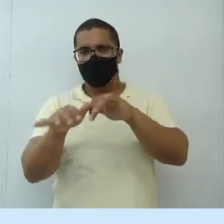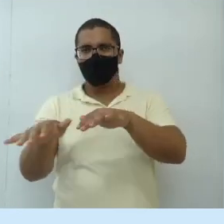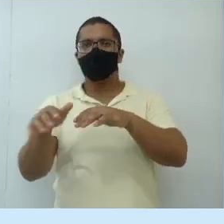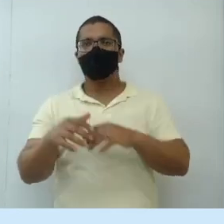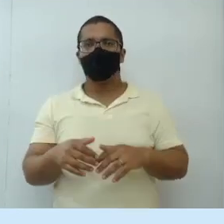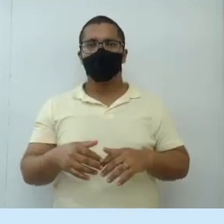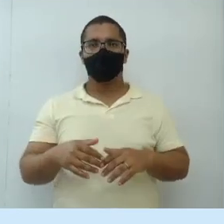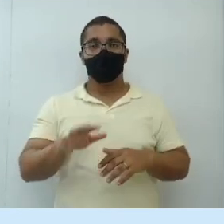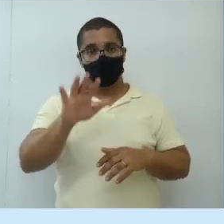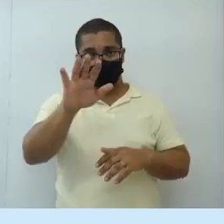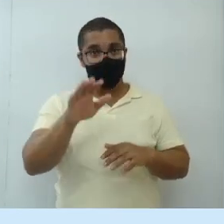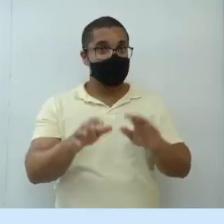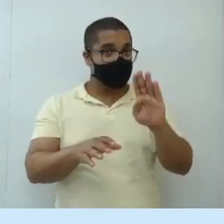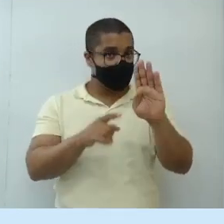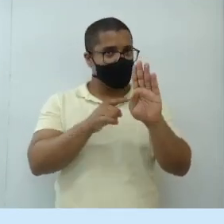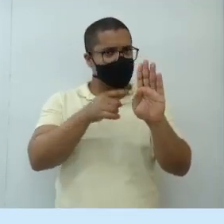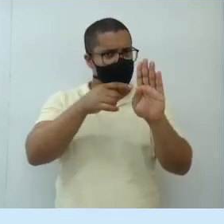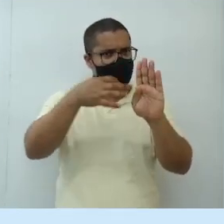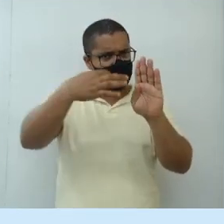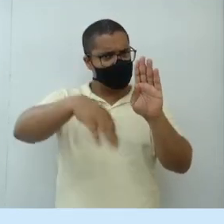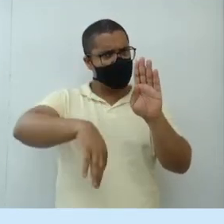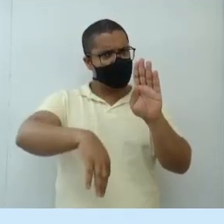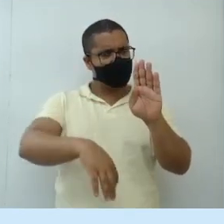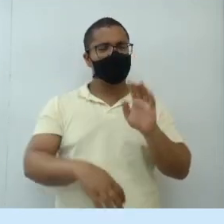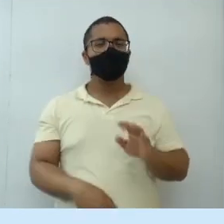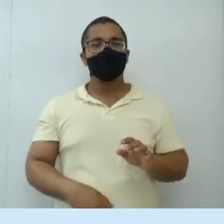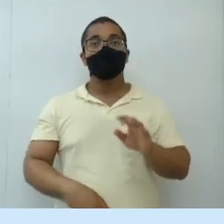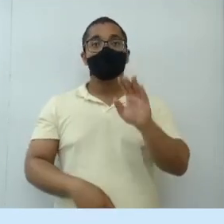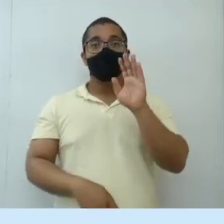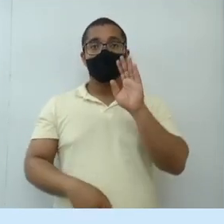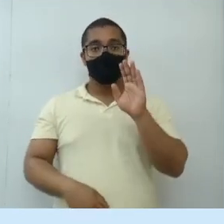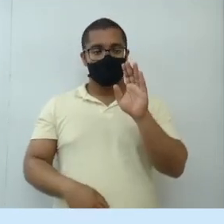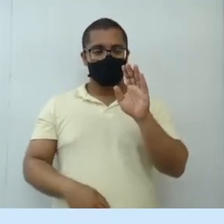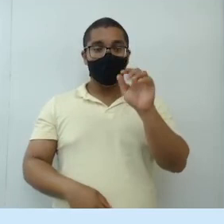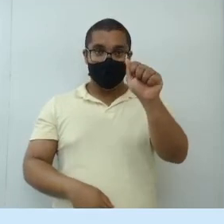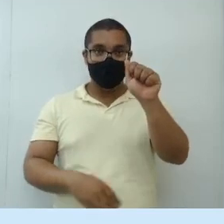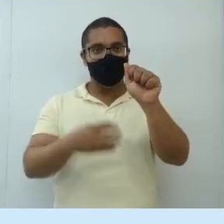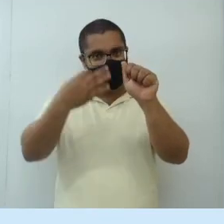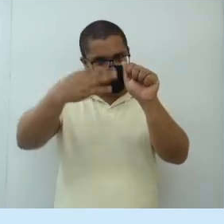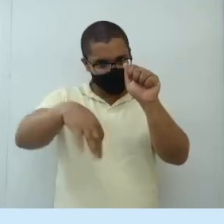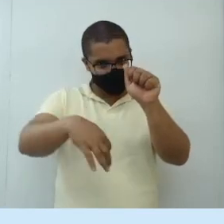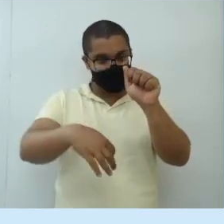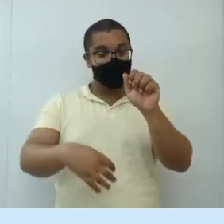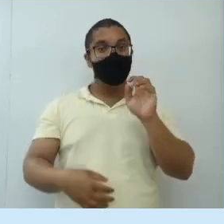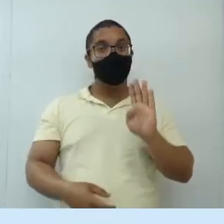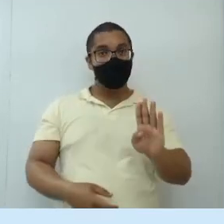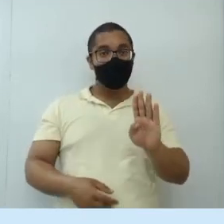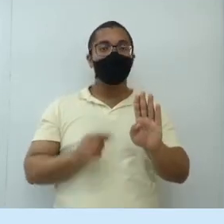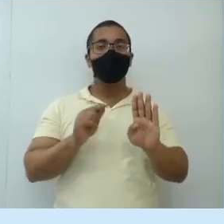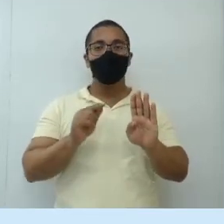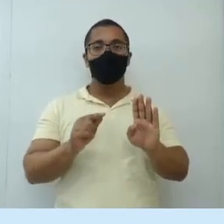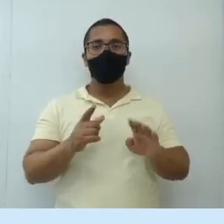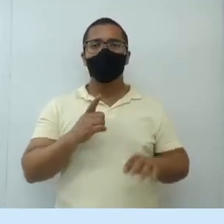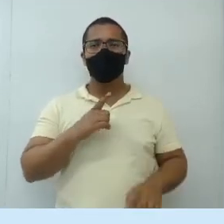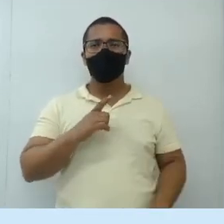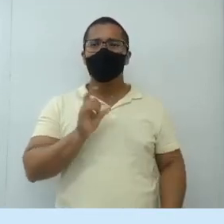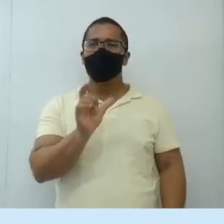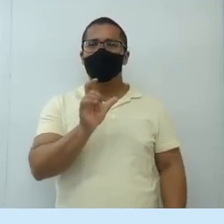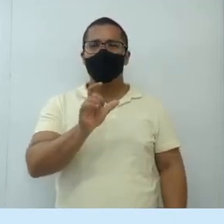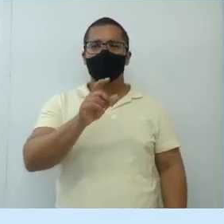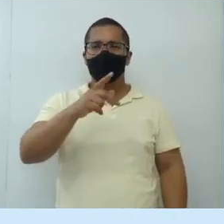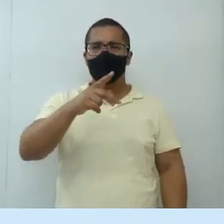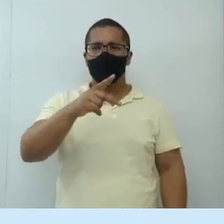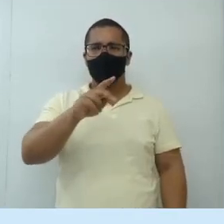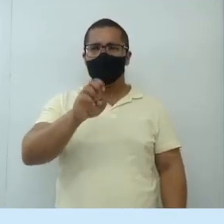b a maioria dos rios brasileiros é perene e a minoria é intermitente quer dizer que é o que quer dizer